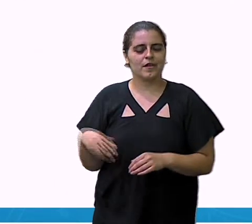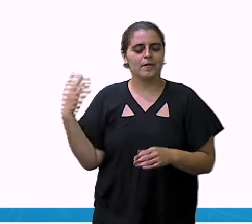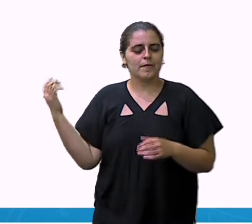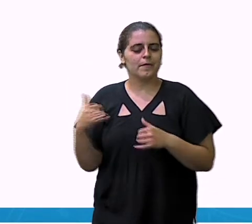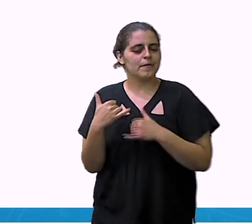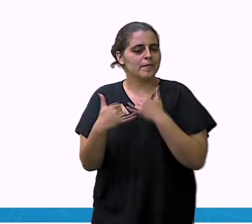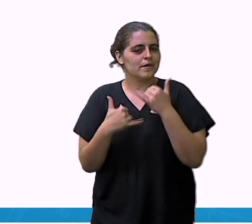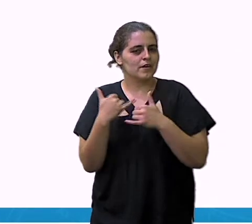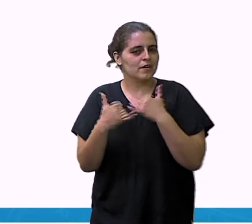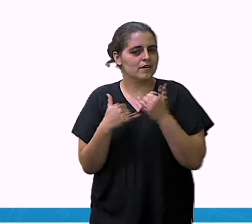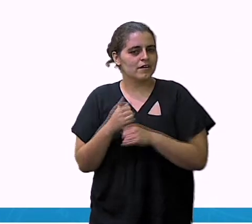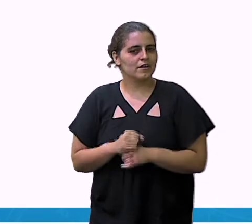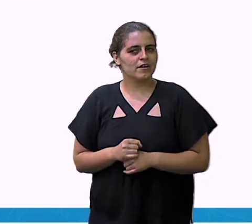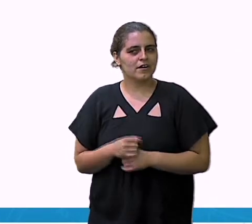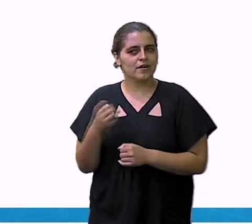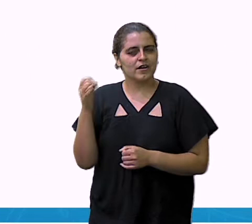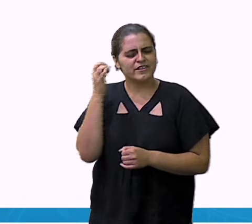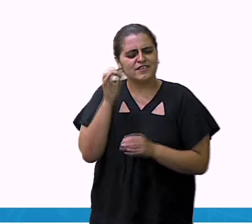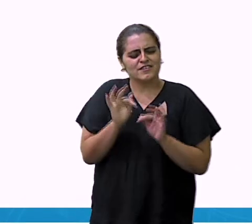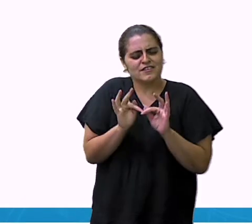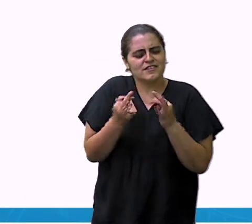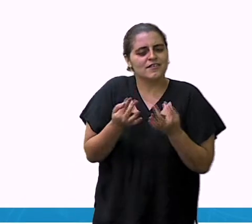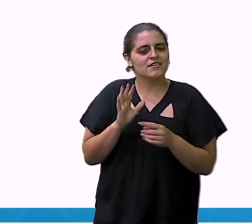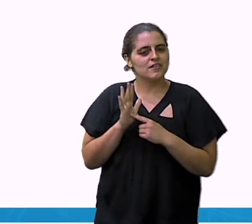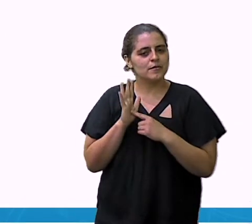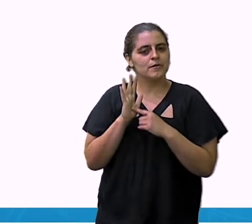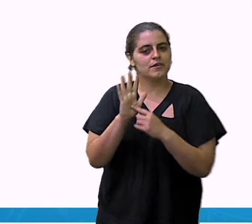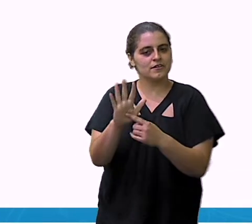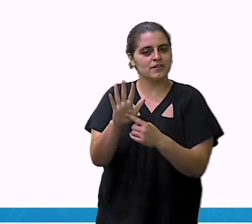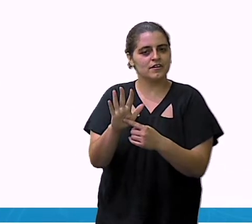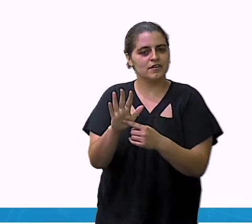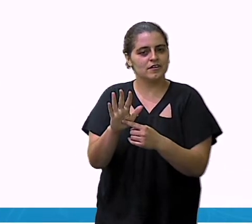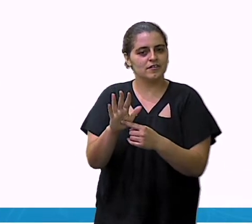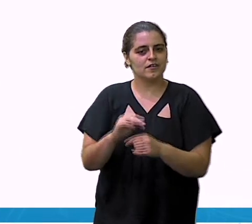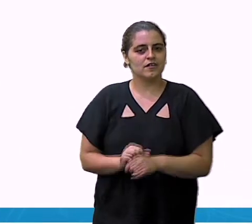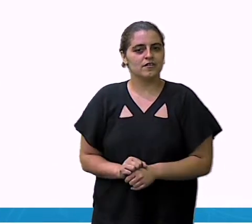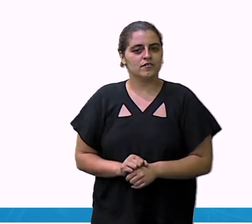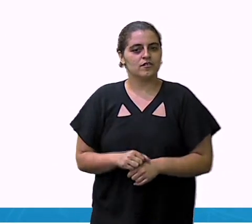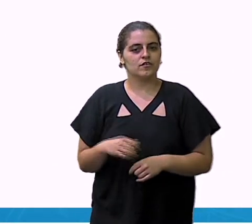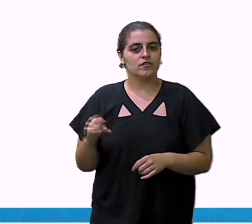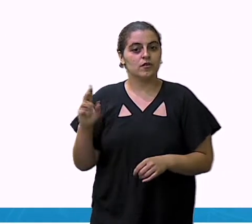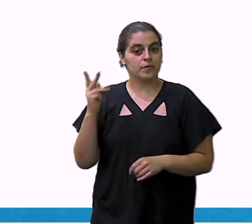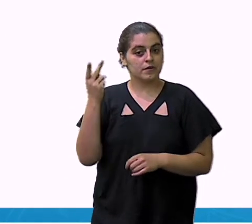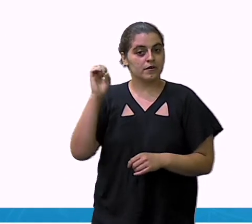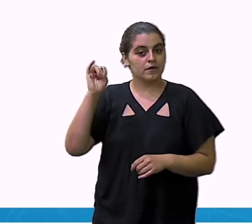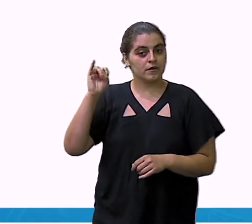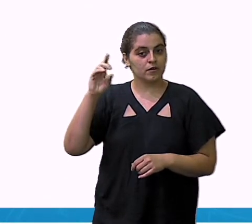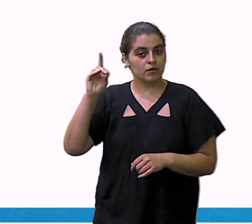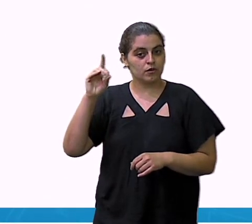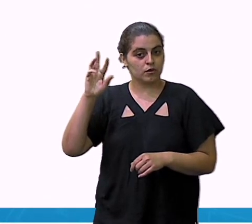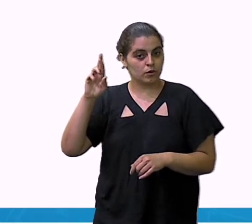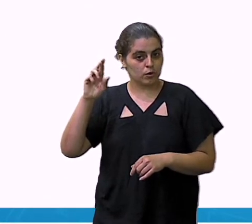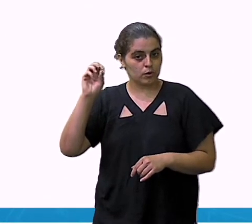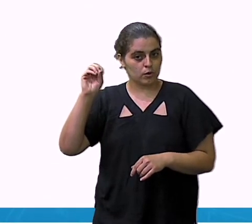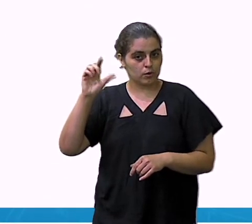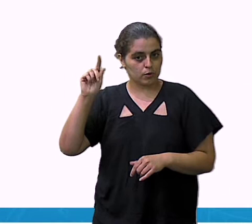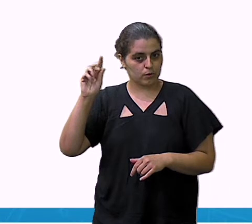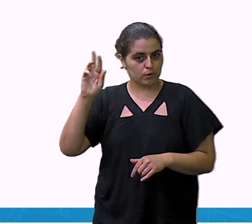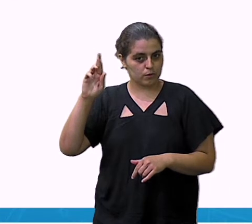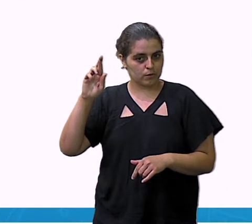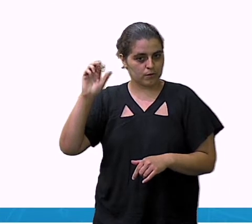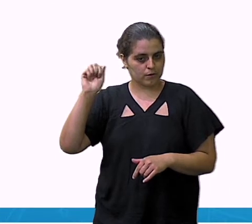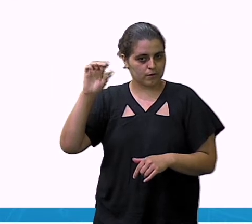lúdica que a professora quis apresentar para vocês, né, a parte da hidrografia. Então, agora nós